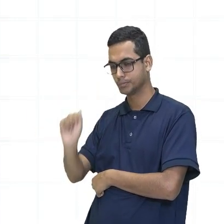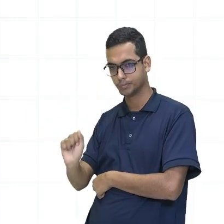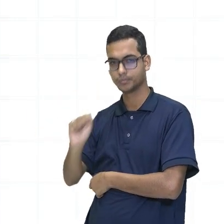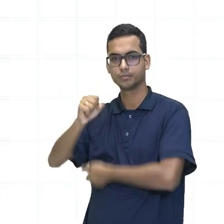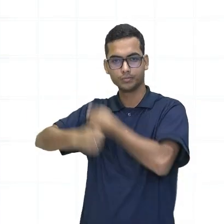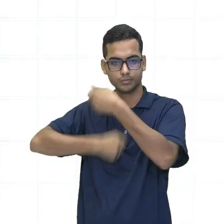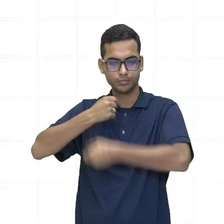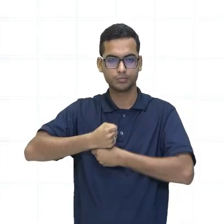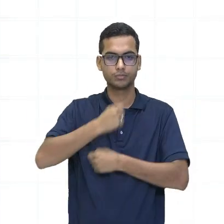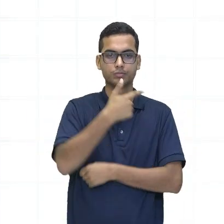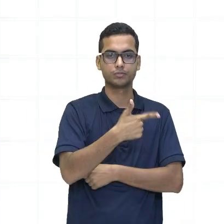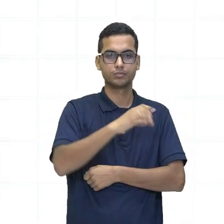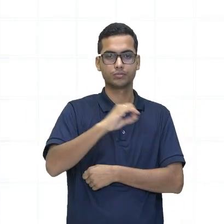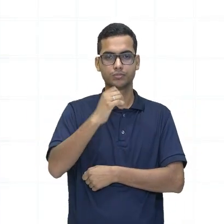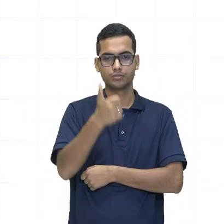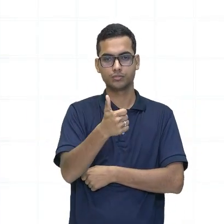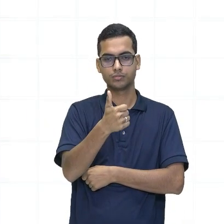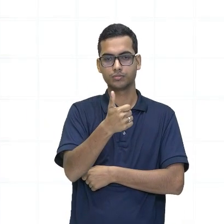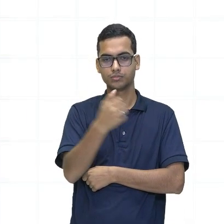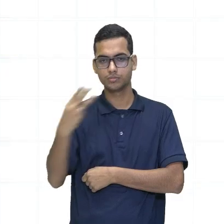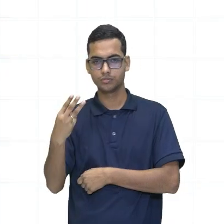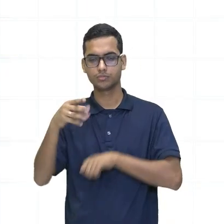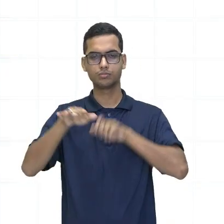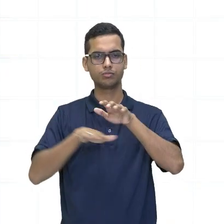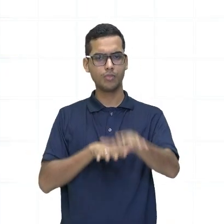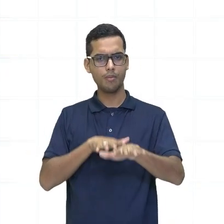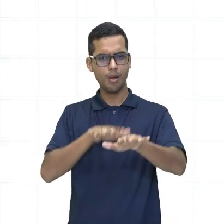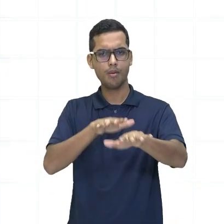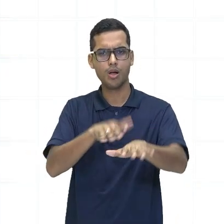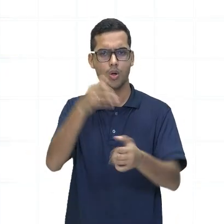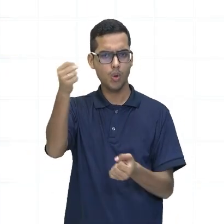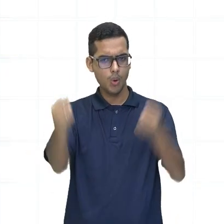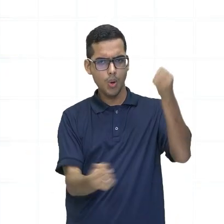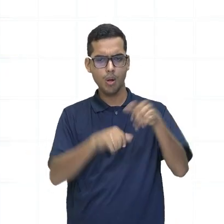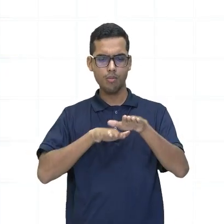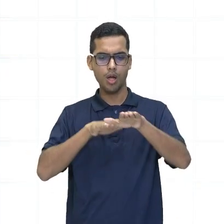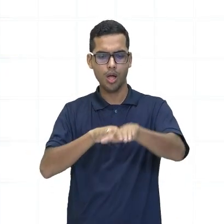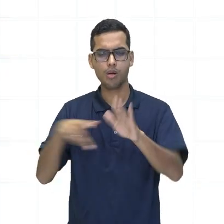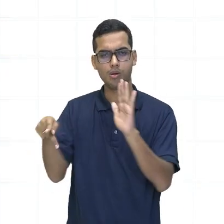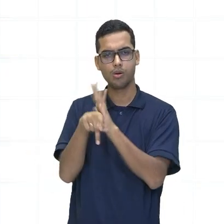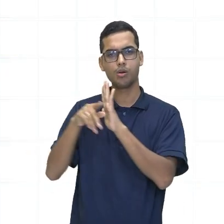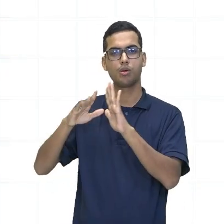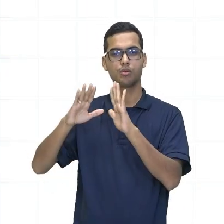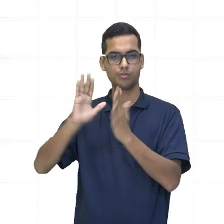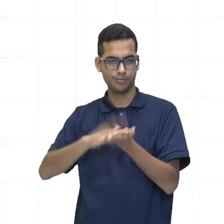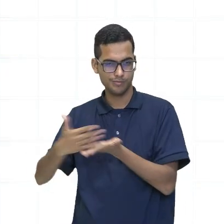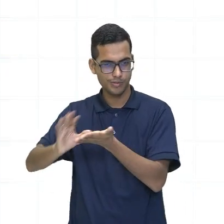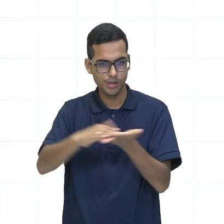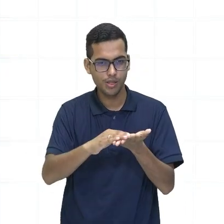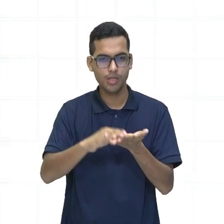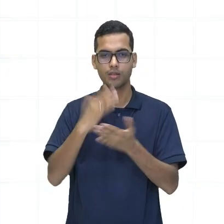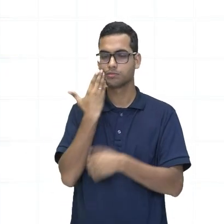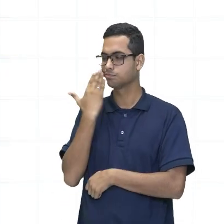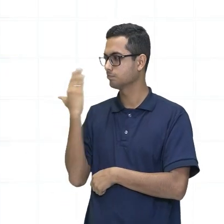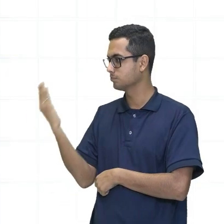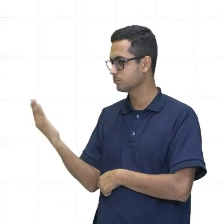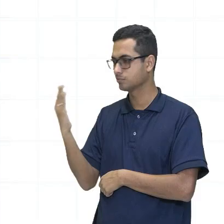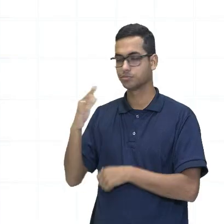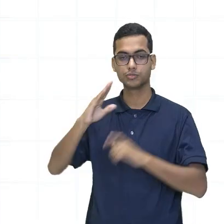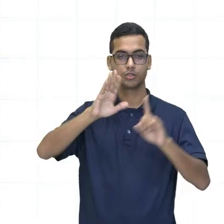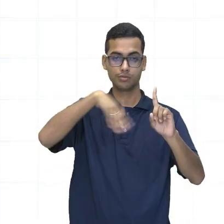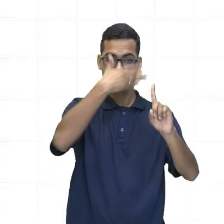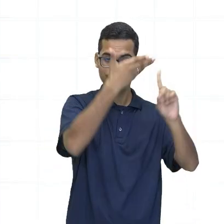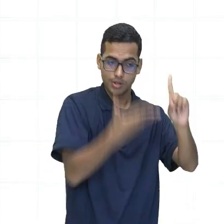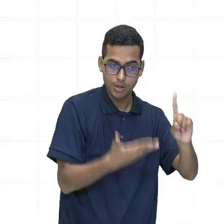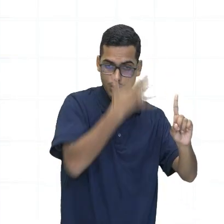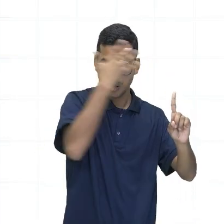está homenageando, porque sempre o samba enredo, ele está homenageando alguém importante, ou está falando de um